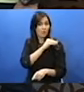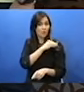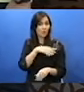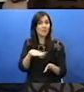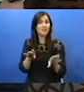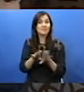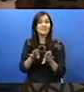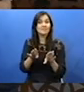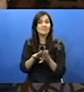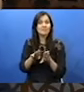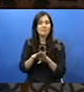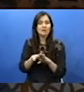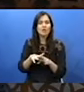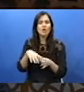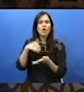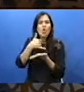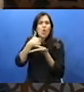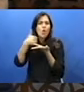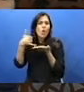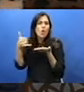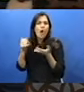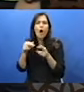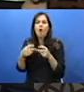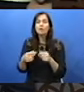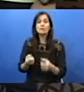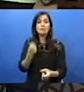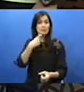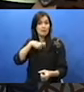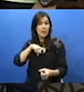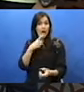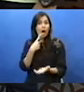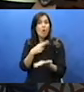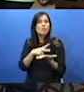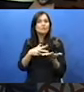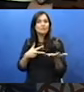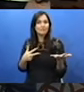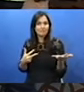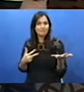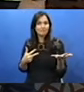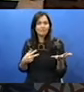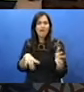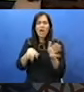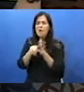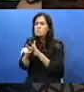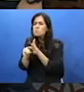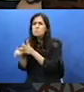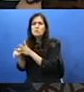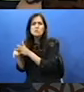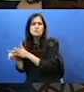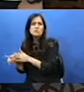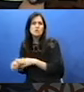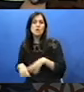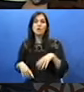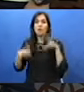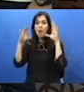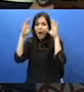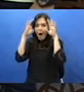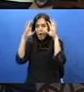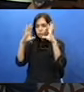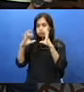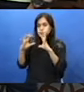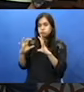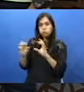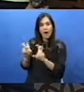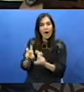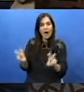dos motoristas. É resultado de 15 anos de pesquisas neurológicas, cibernéticas, e ele é criado na